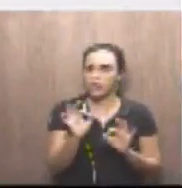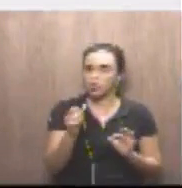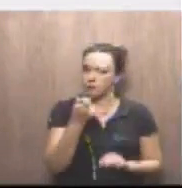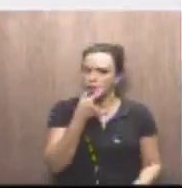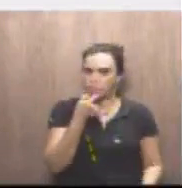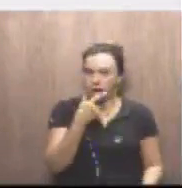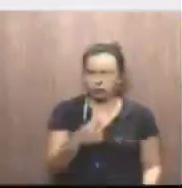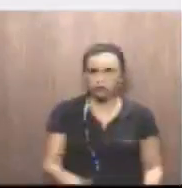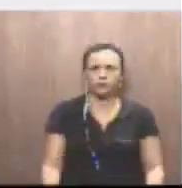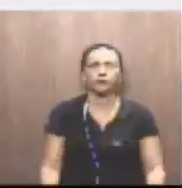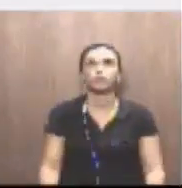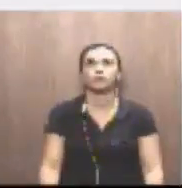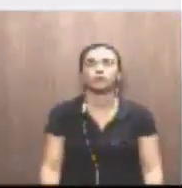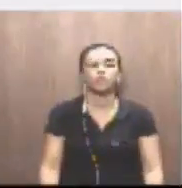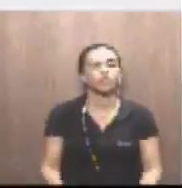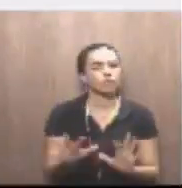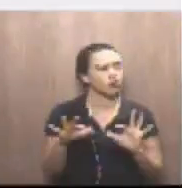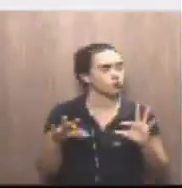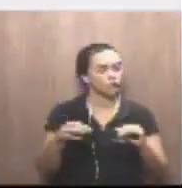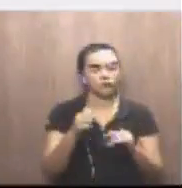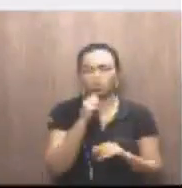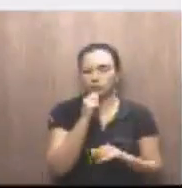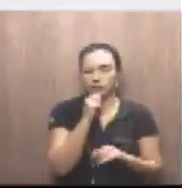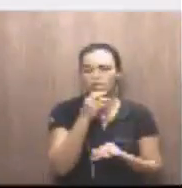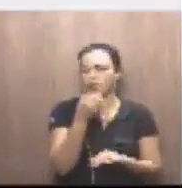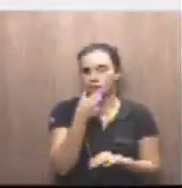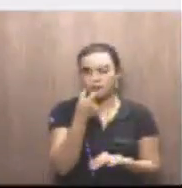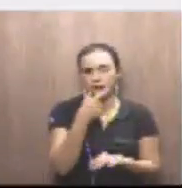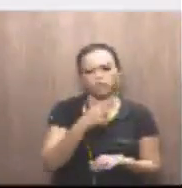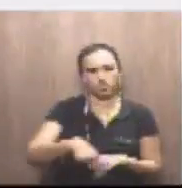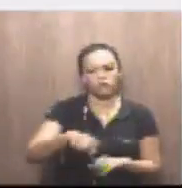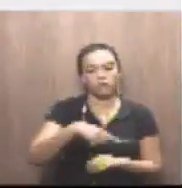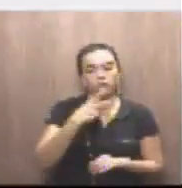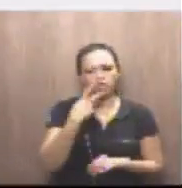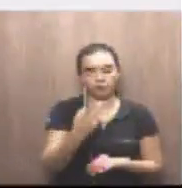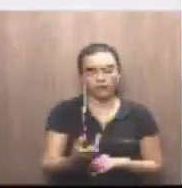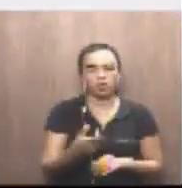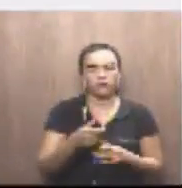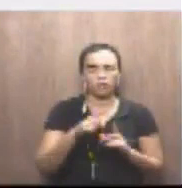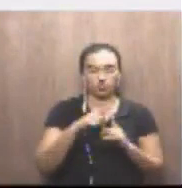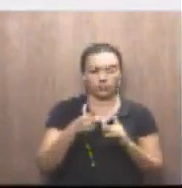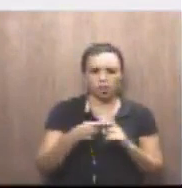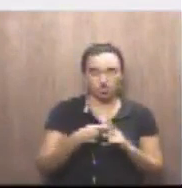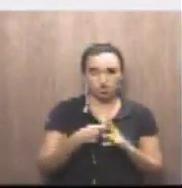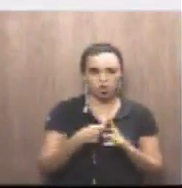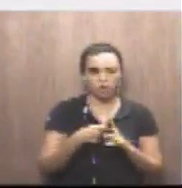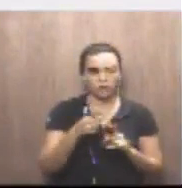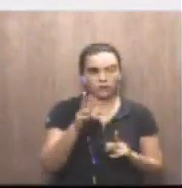interferência. Totalmente sem nenhuma interferência. Isso nós estamos falando de gestante de risco